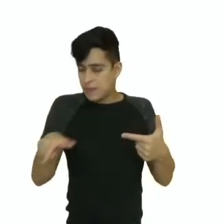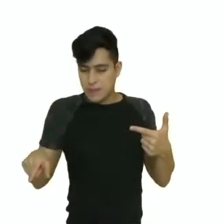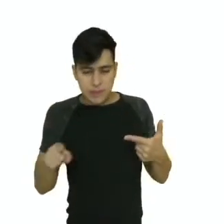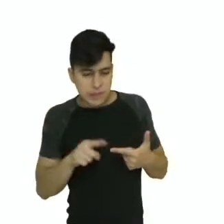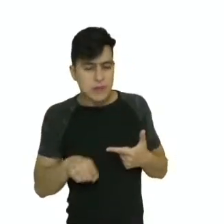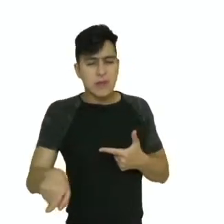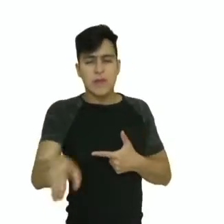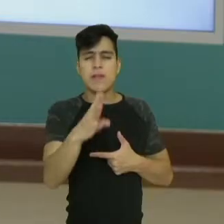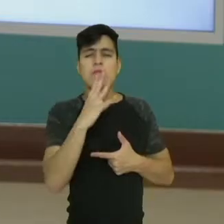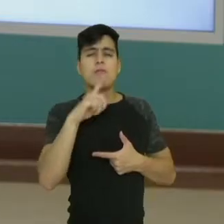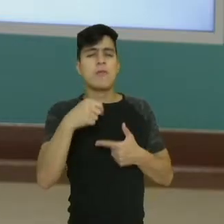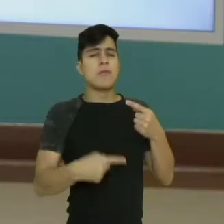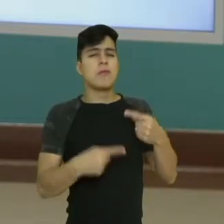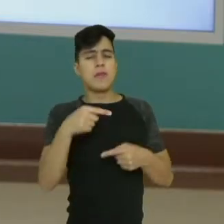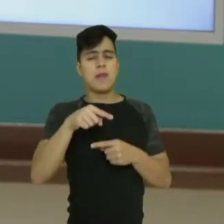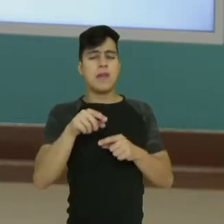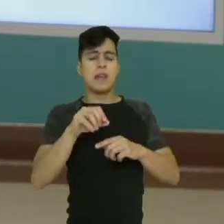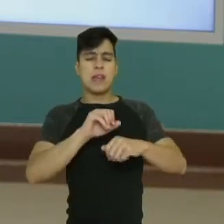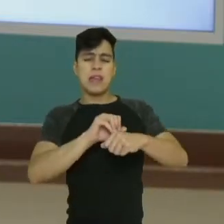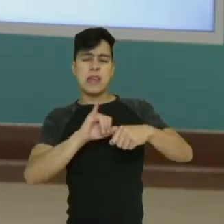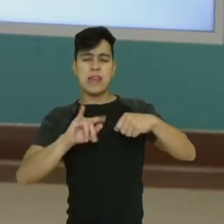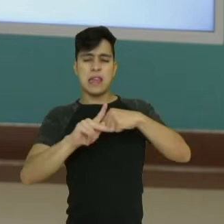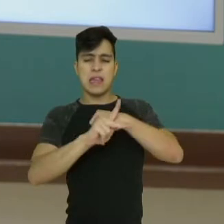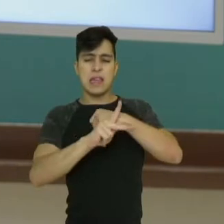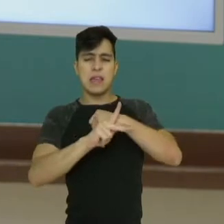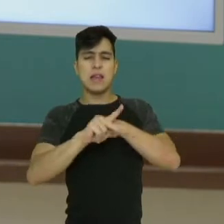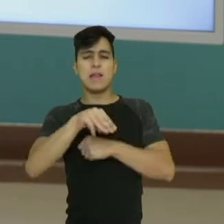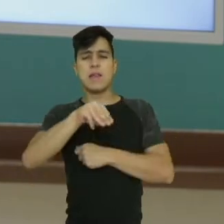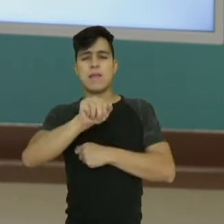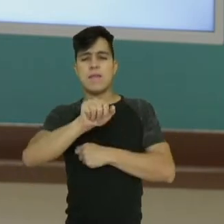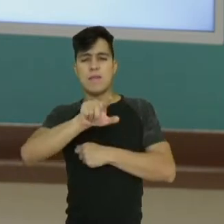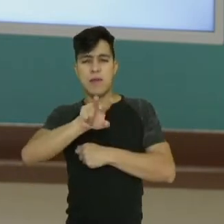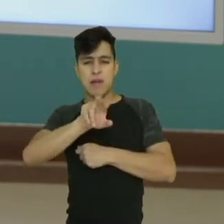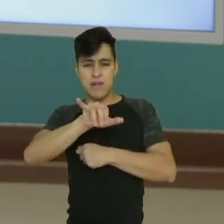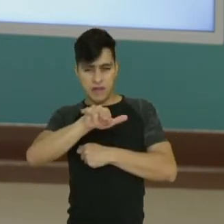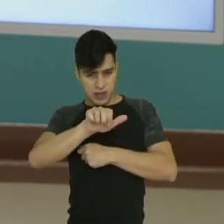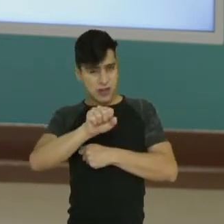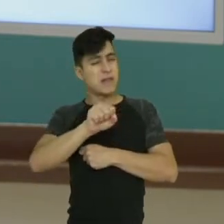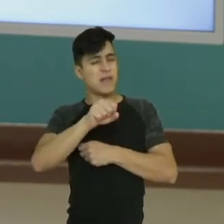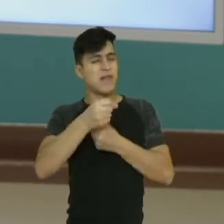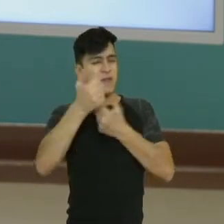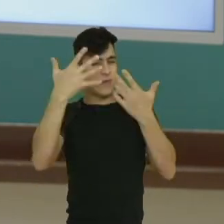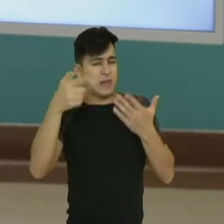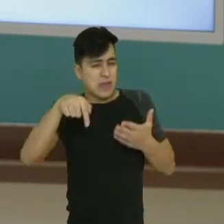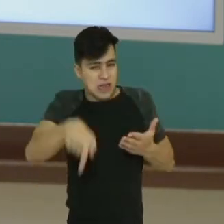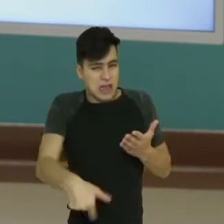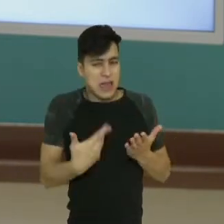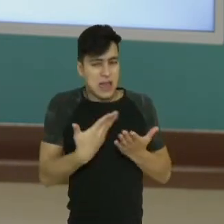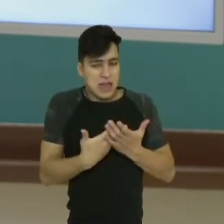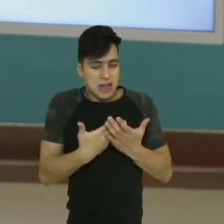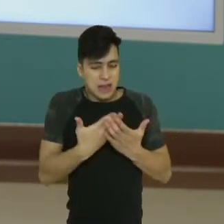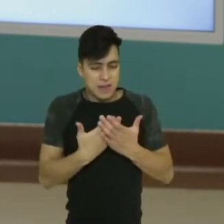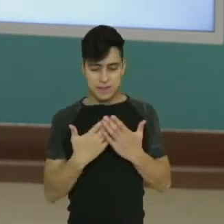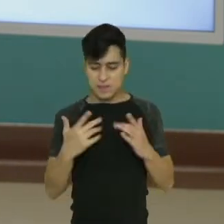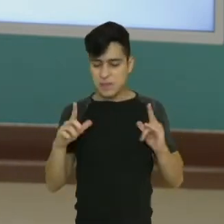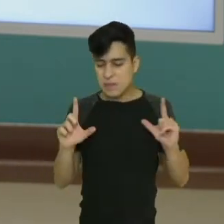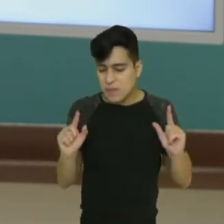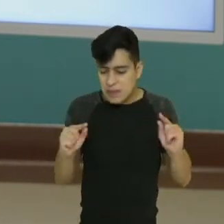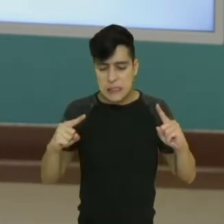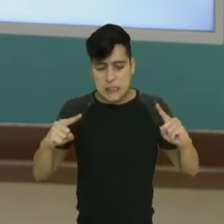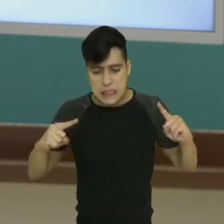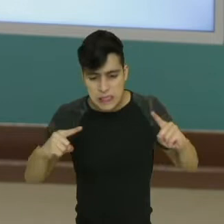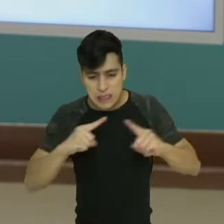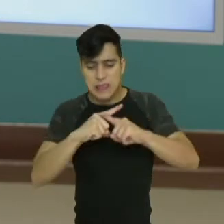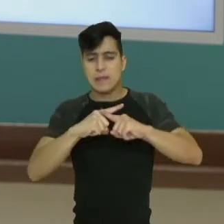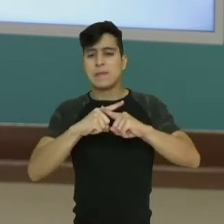Ilhas Malvinas, que nós iremos pegar como um exemplo, em maior parte aqui da aula? Então, vamos ver qual foi esse conflito das